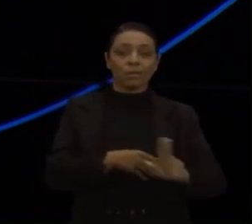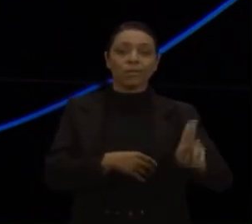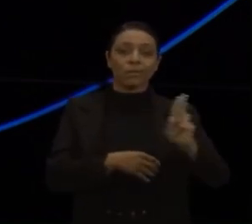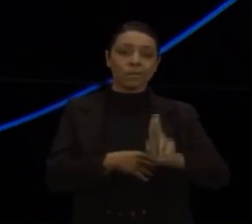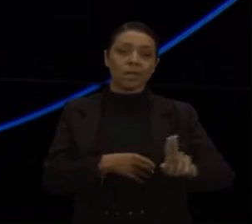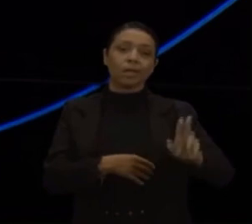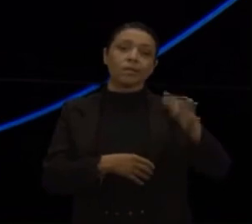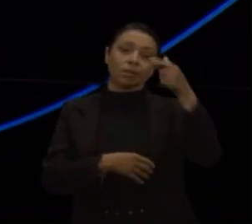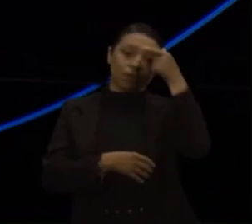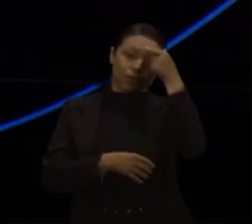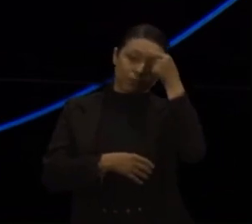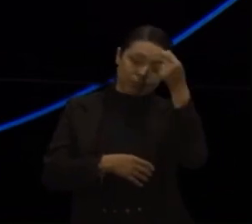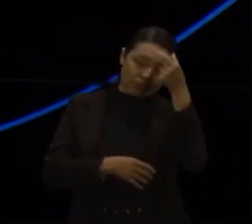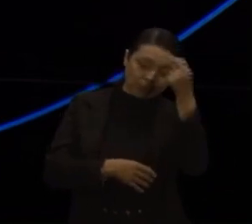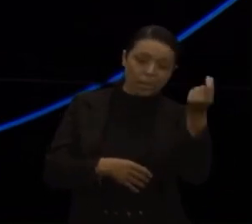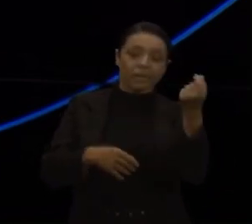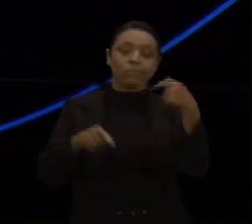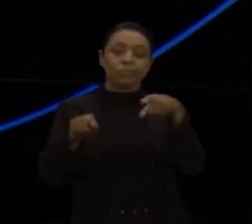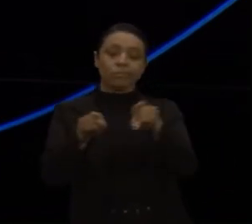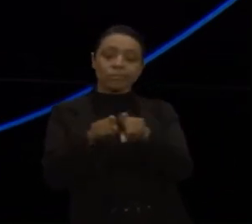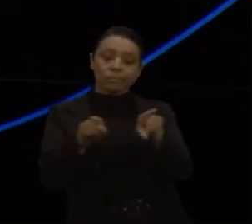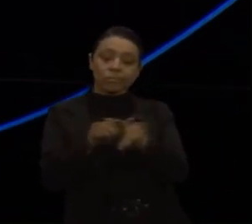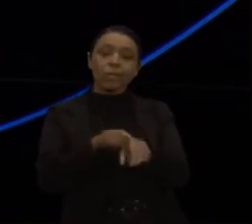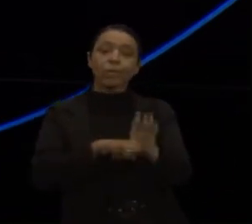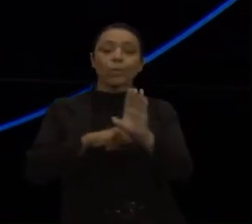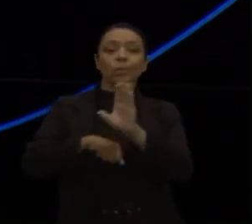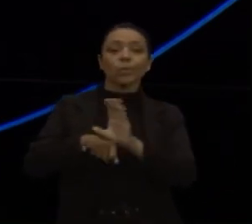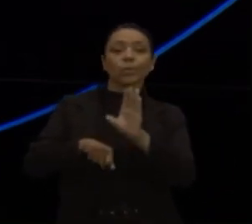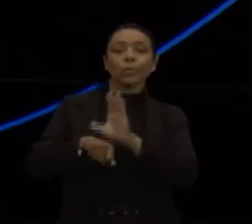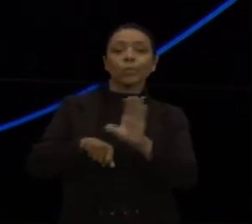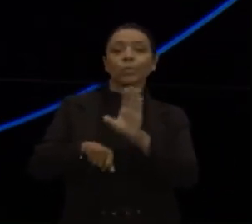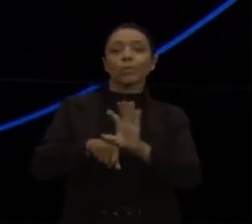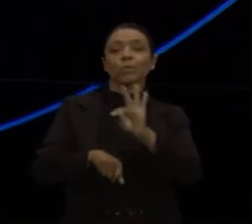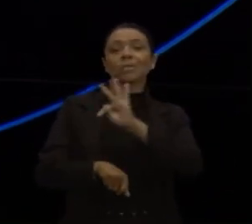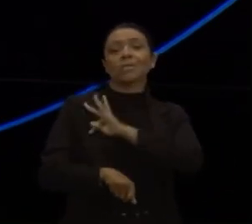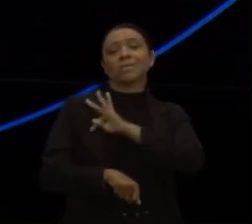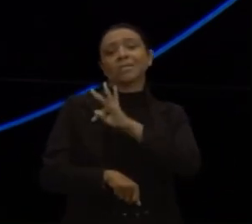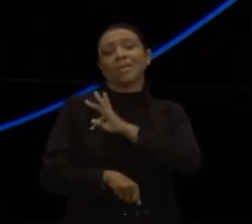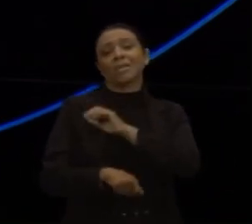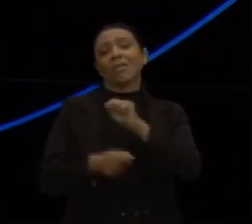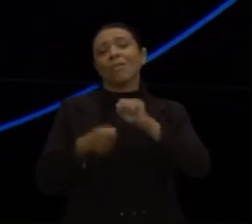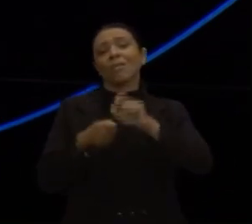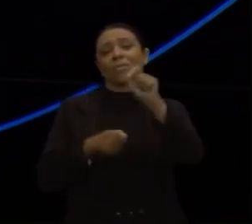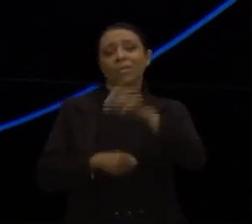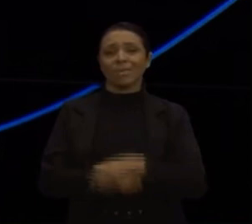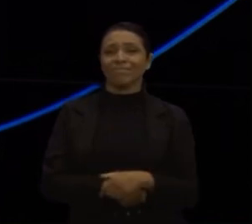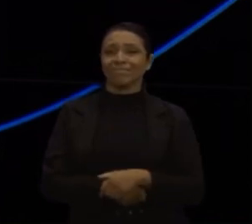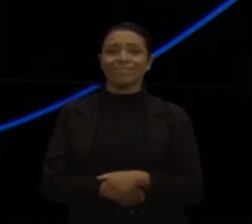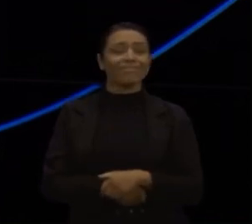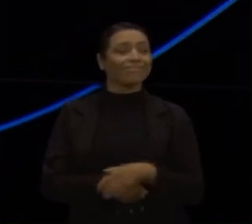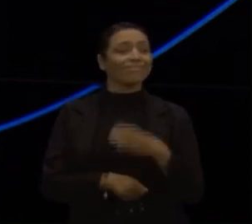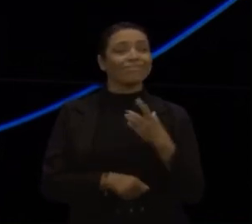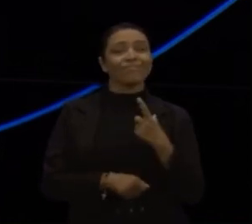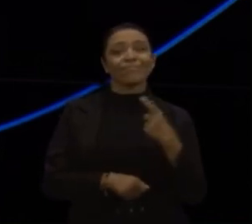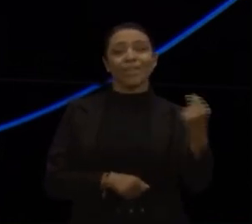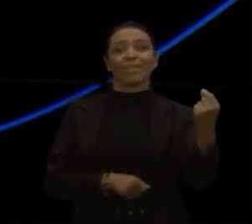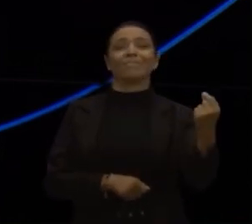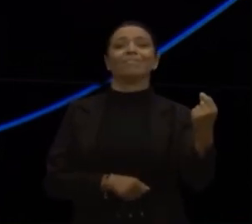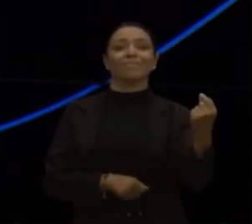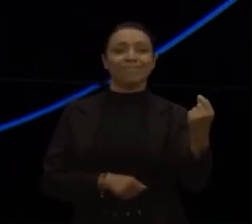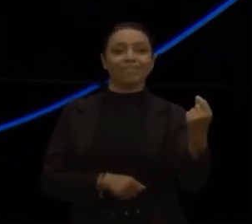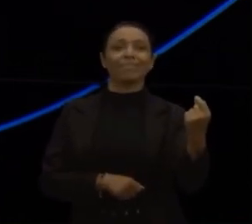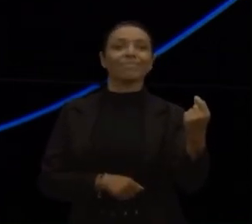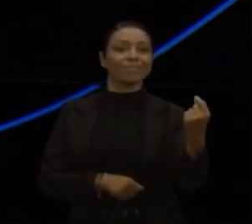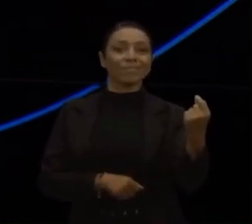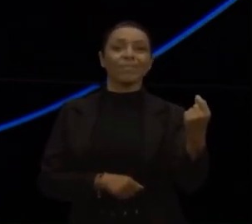bem equipada e do governo federal aqui em Campina Grande por falta de oportunidade eu quero lembrar você que Campina